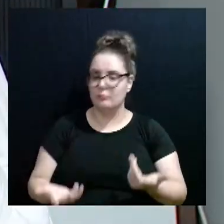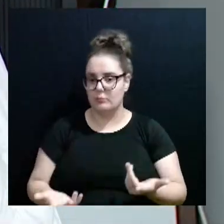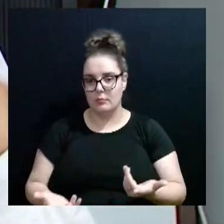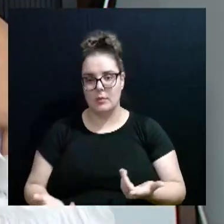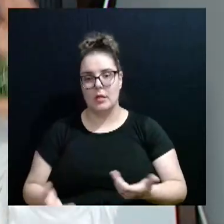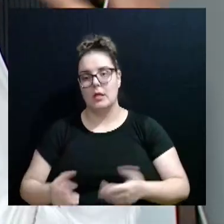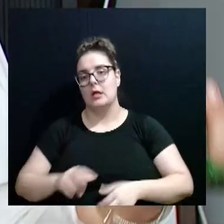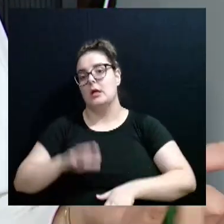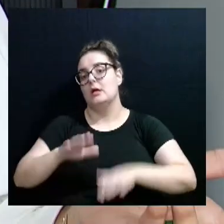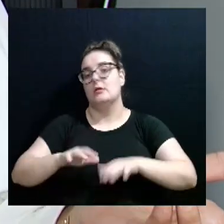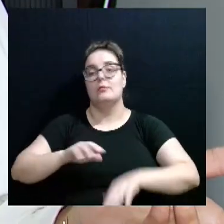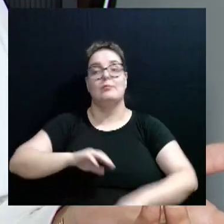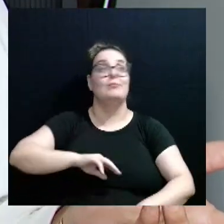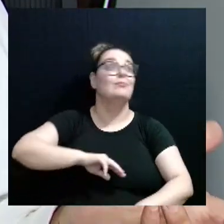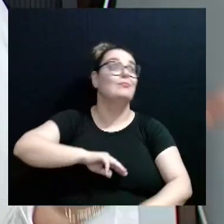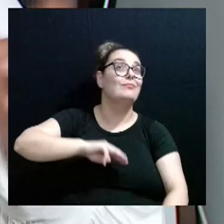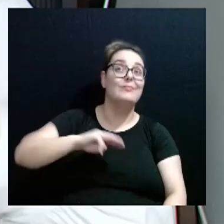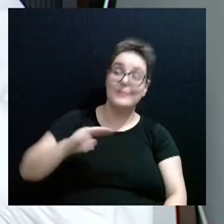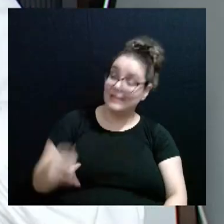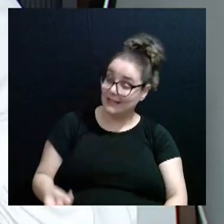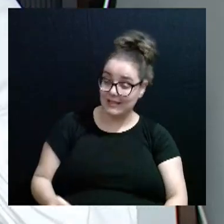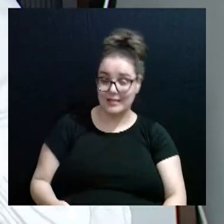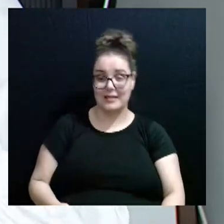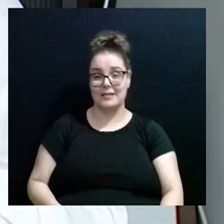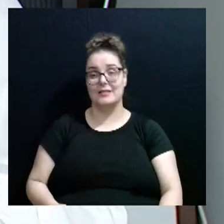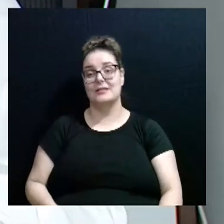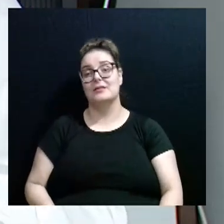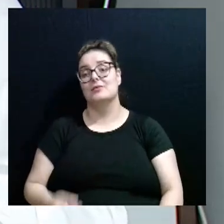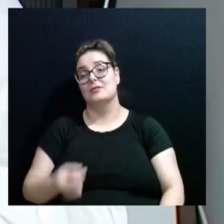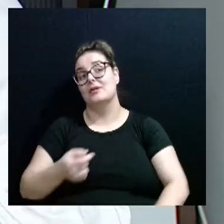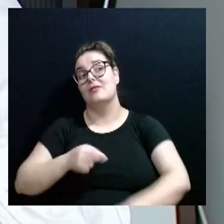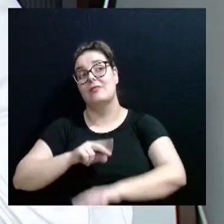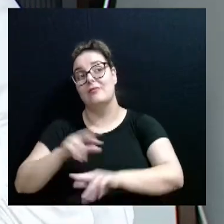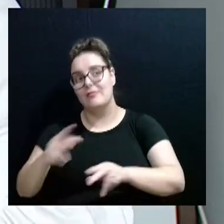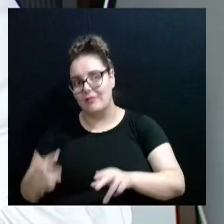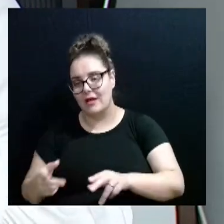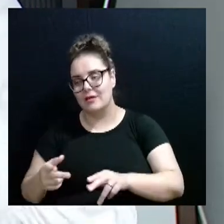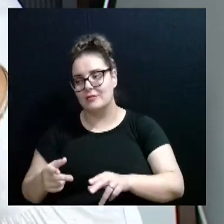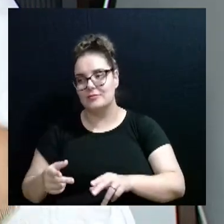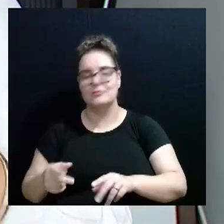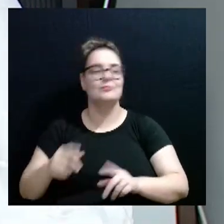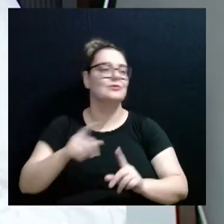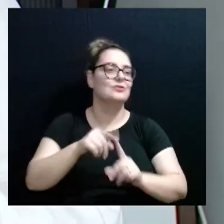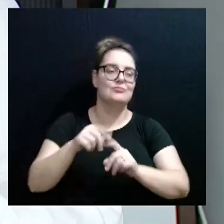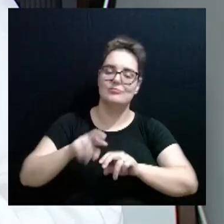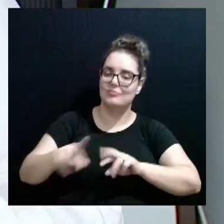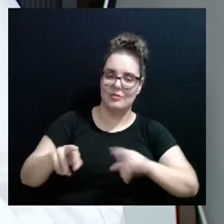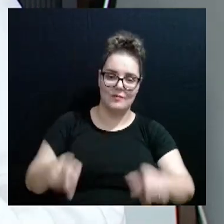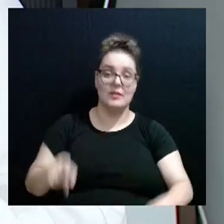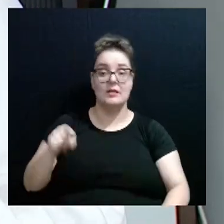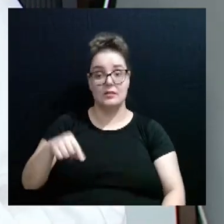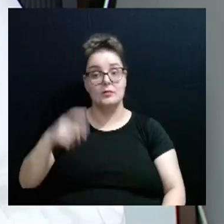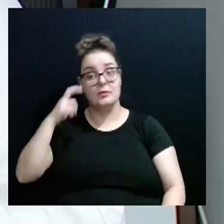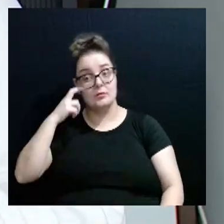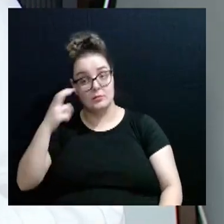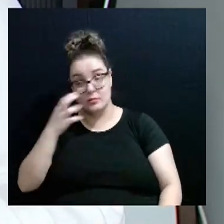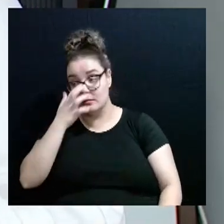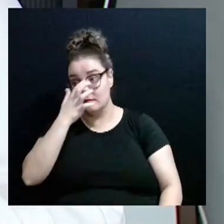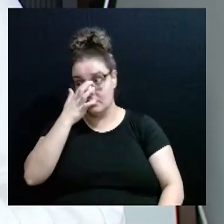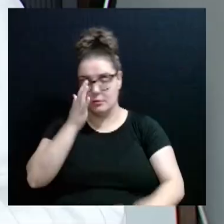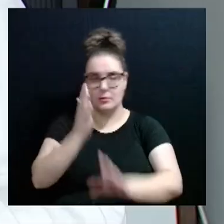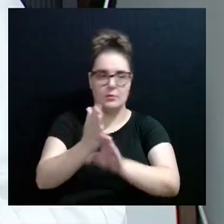tenho alguns com benefícios diferentes. Então essa manutenção e essa inteligência de identificar